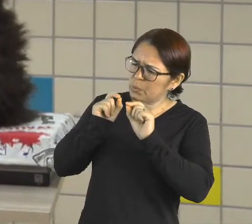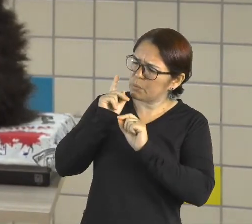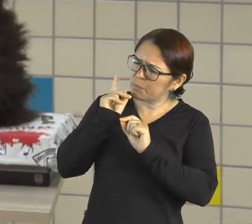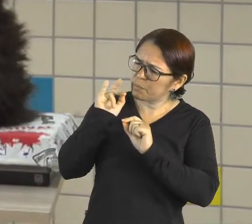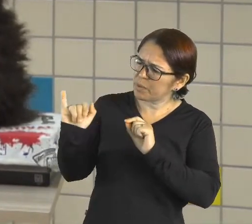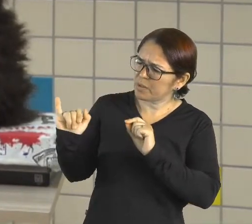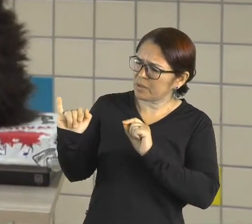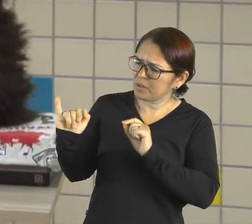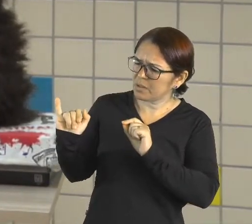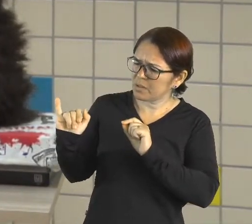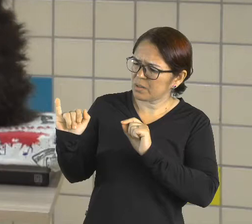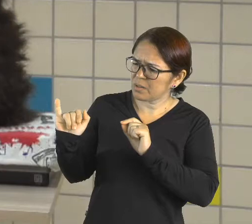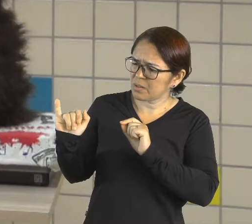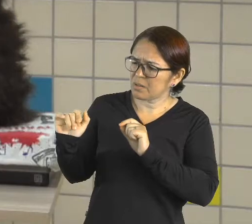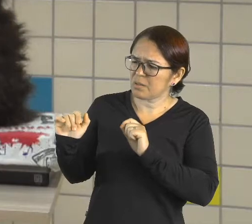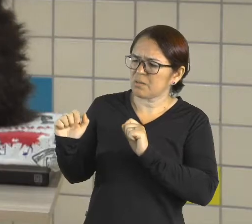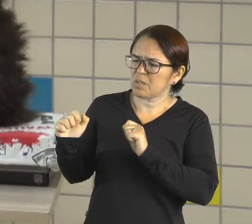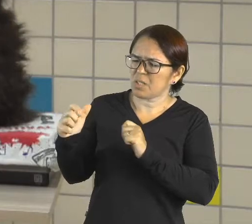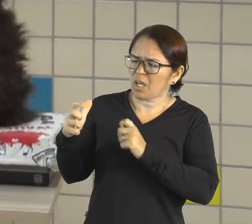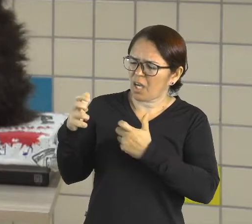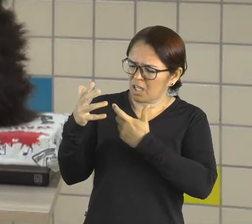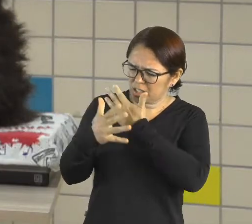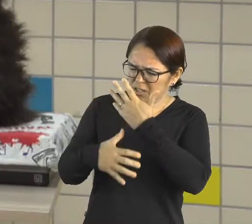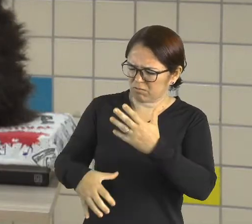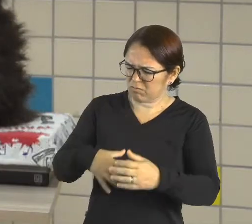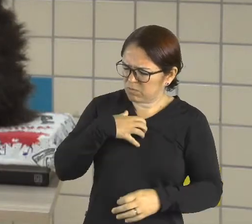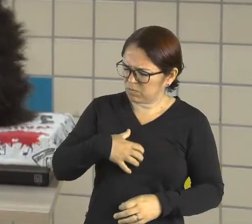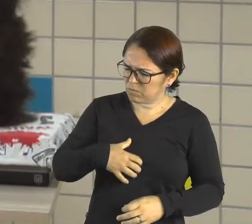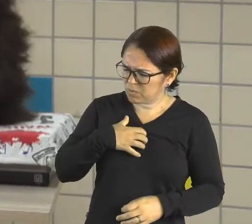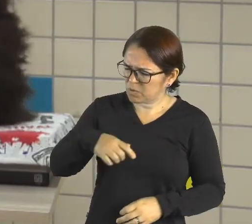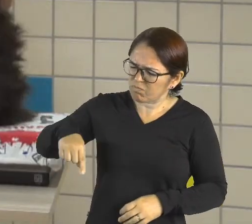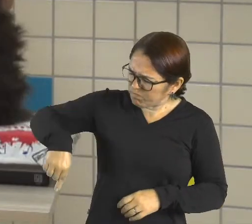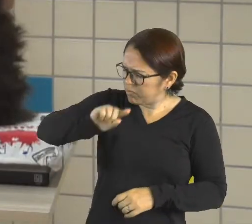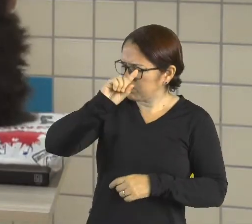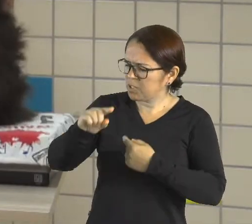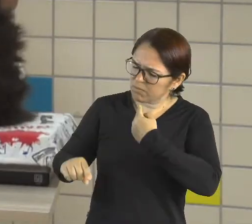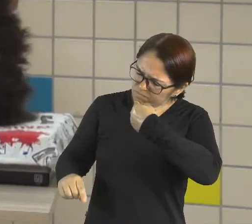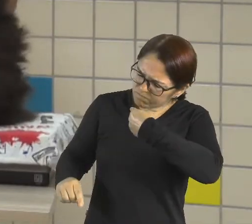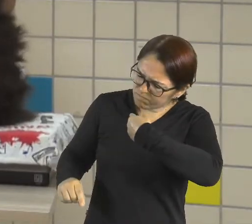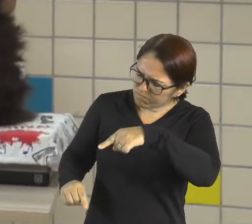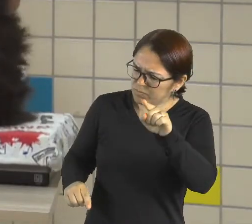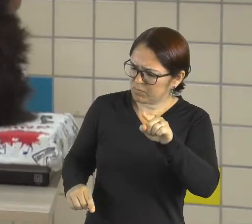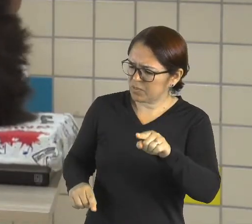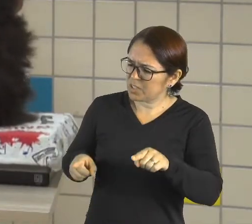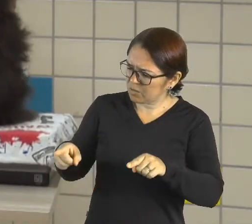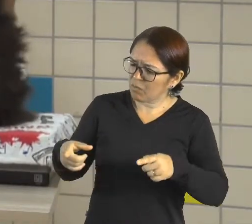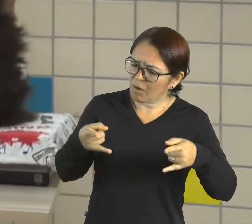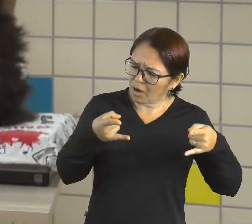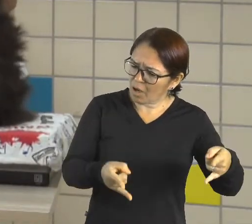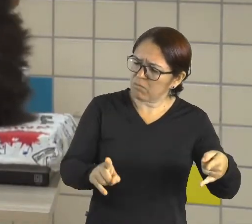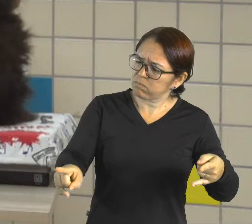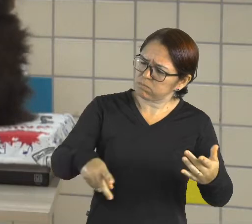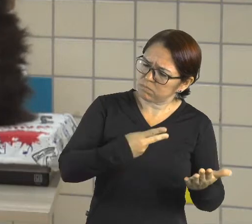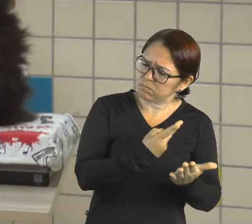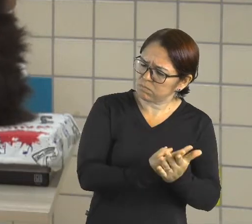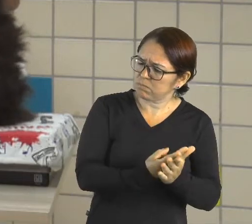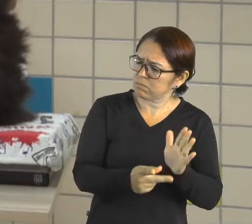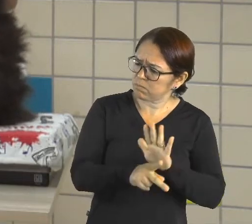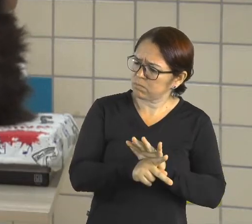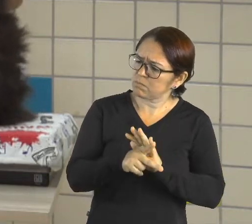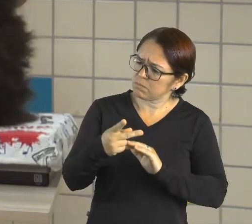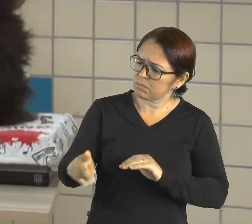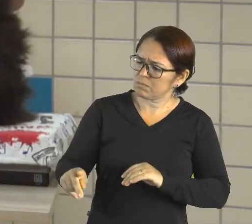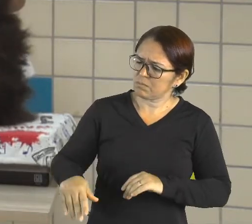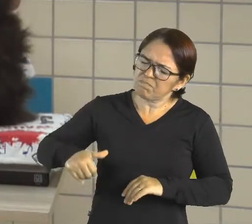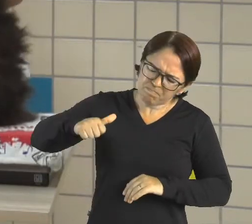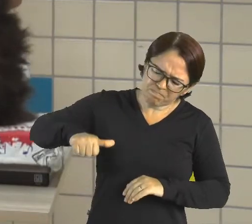Ele cantava chateado e bravo. Macaquinho sai daí, você tem a sua cama para se